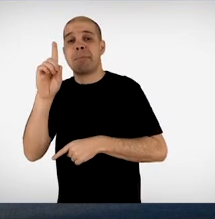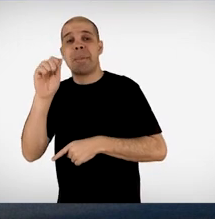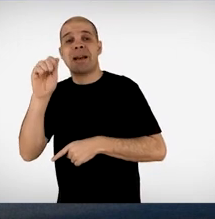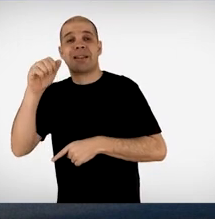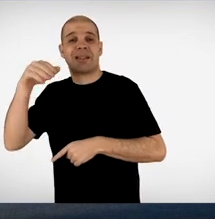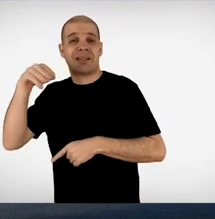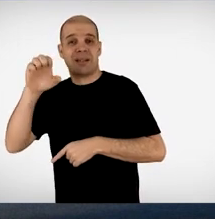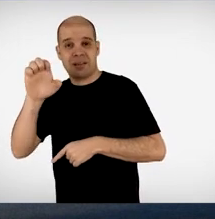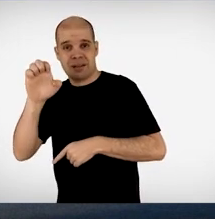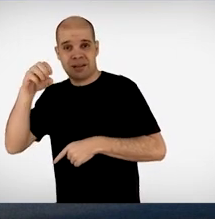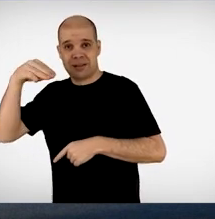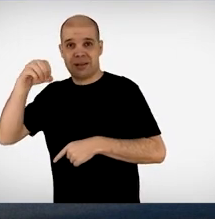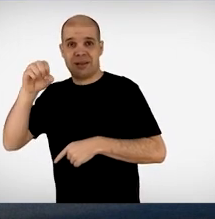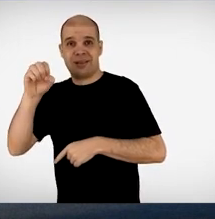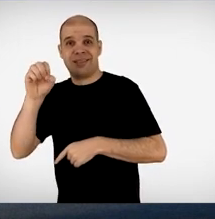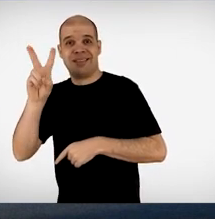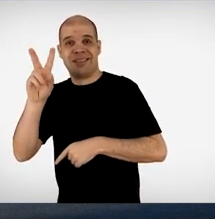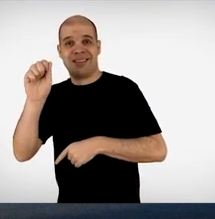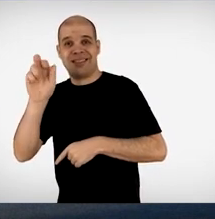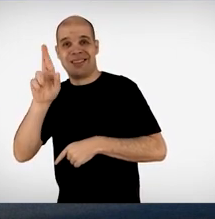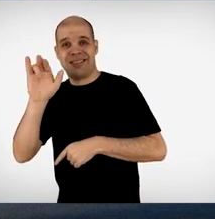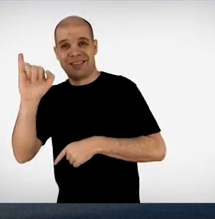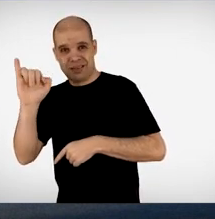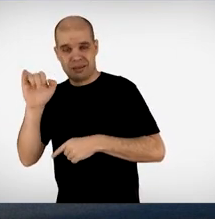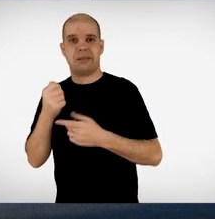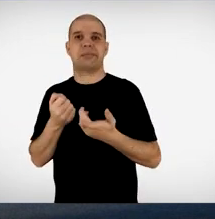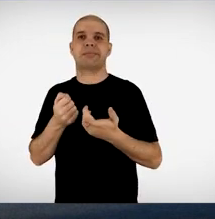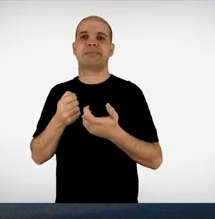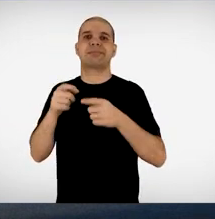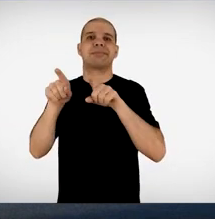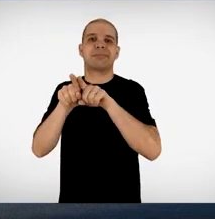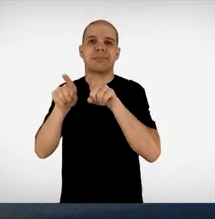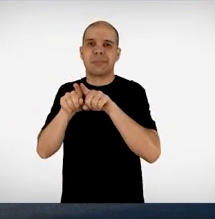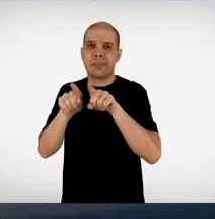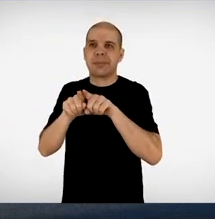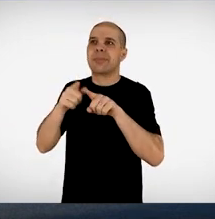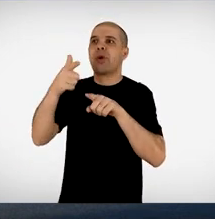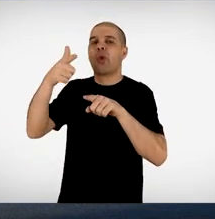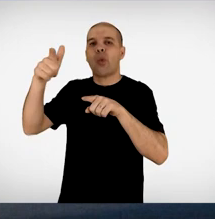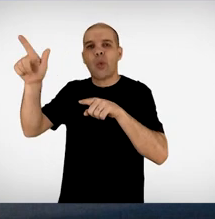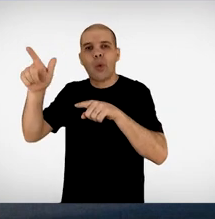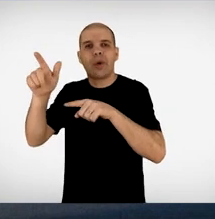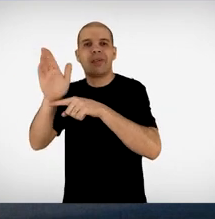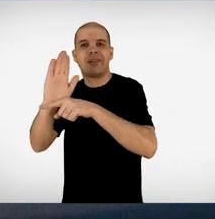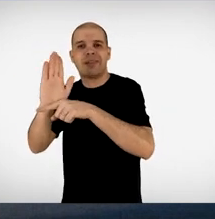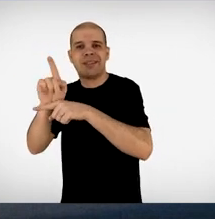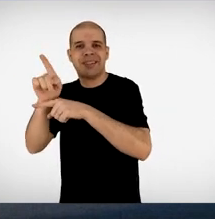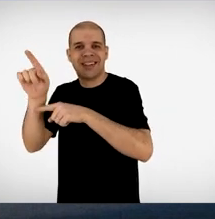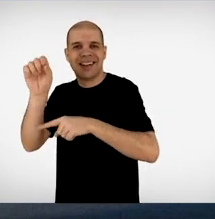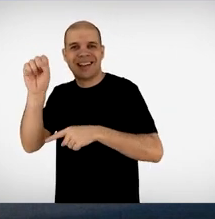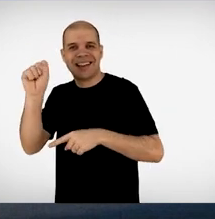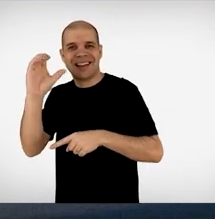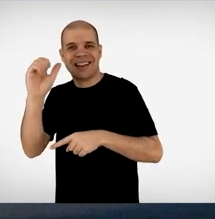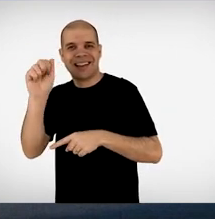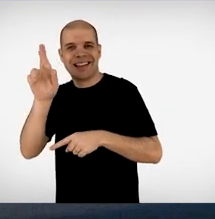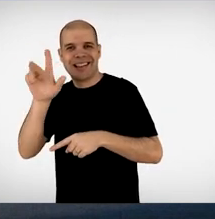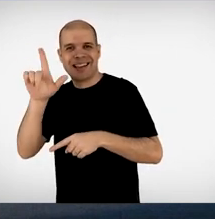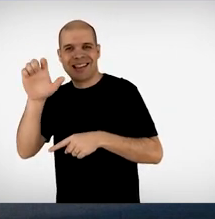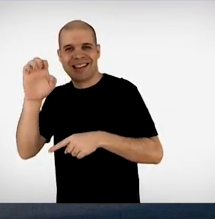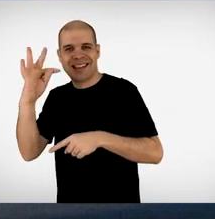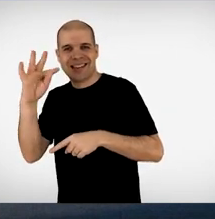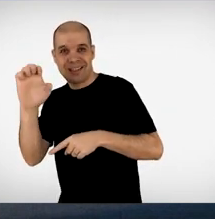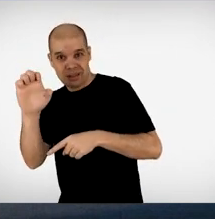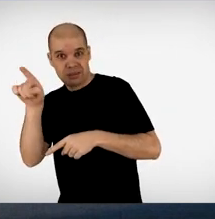Bovary, eu lembrei daquela personagem feita pela Scarlett Johansson em Vicky Cristina Barcelona, que eu acho maravilhoso esse